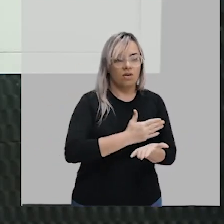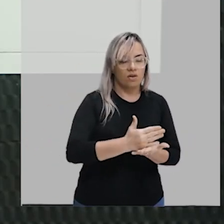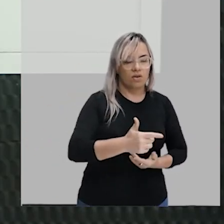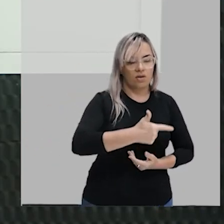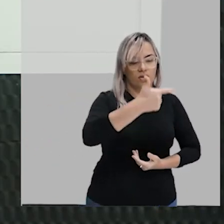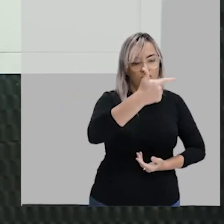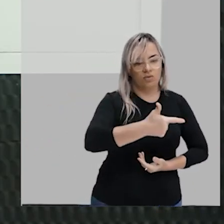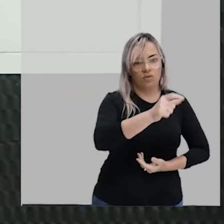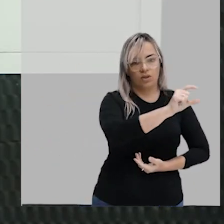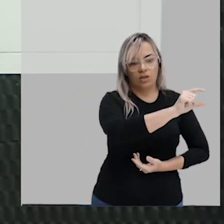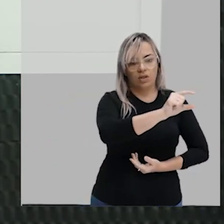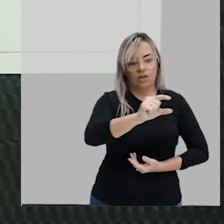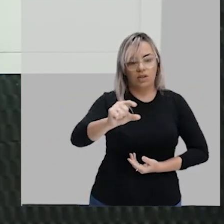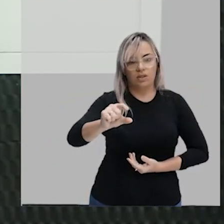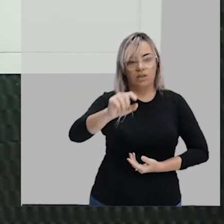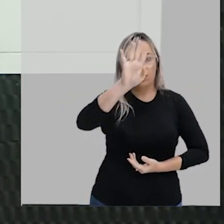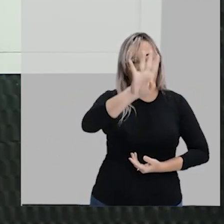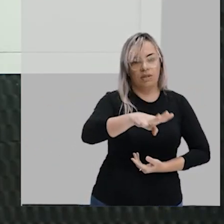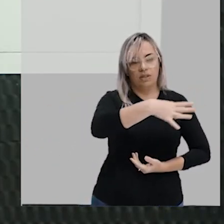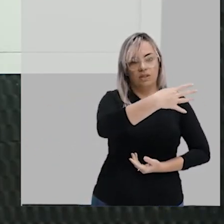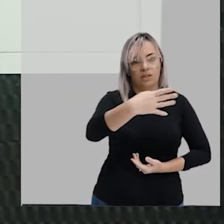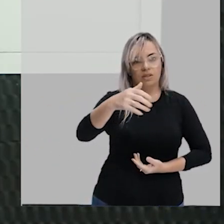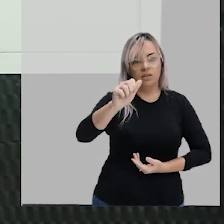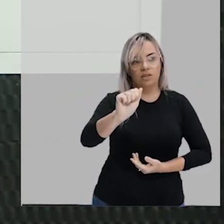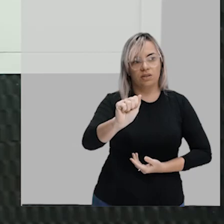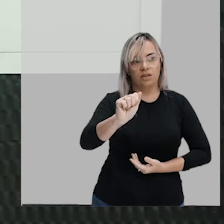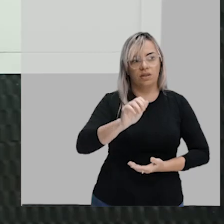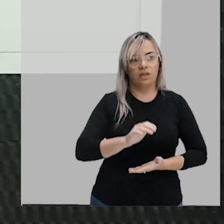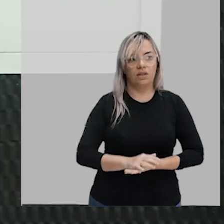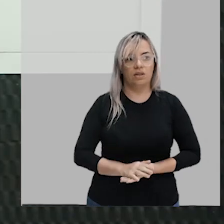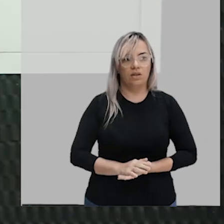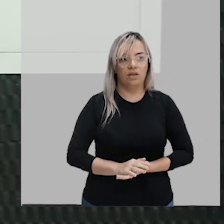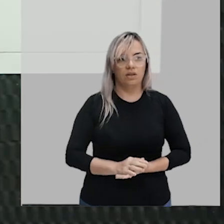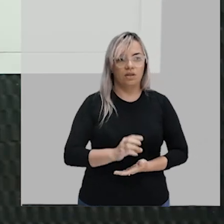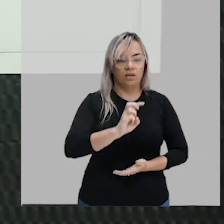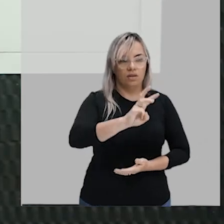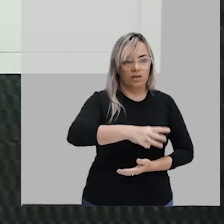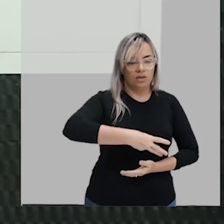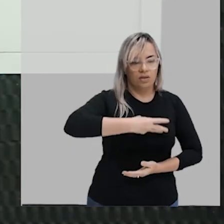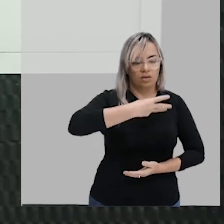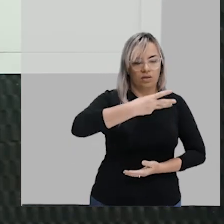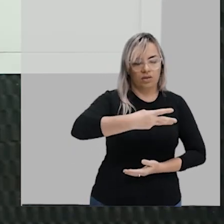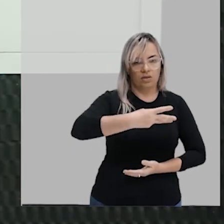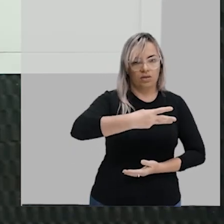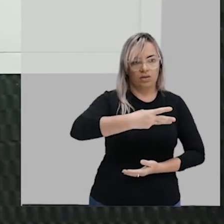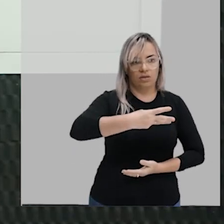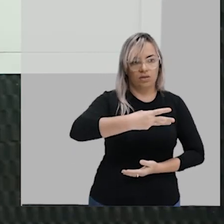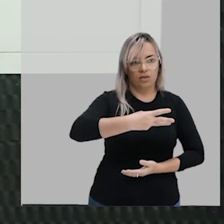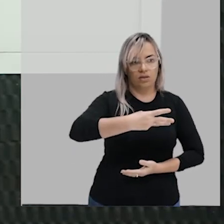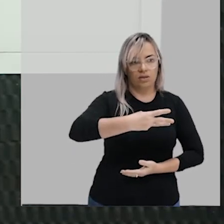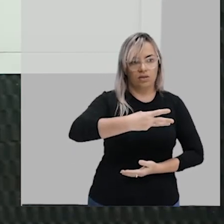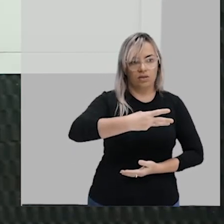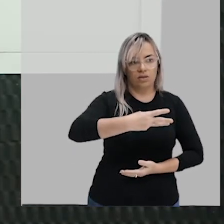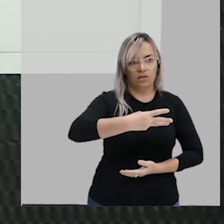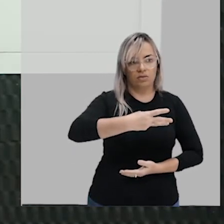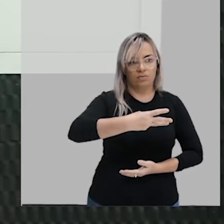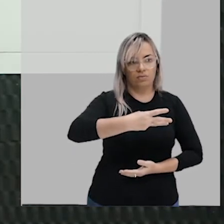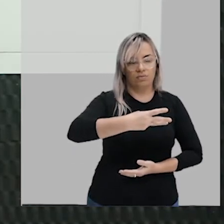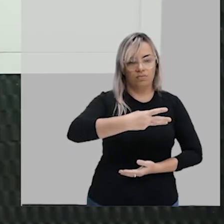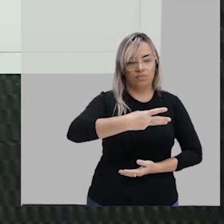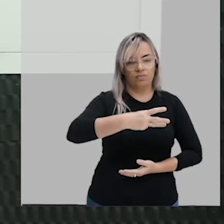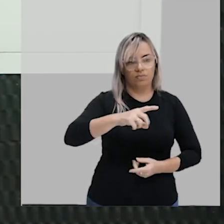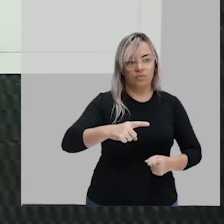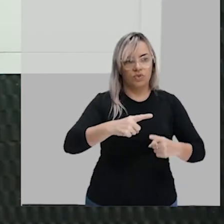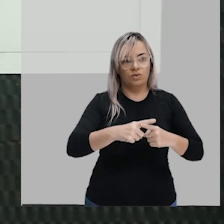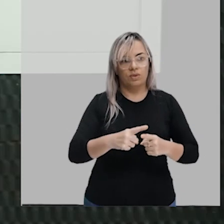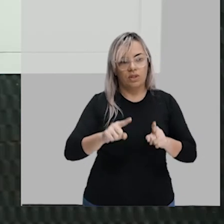linha da matriz A. Tá? Vou pegar o 3 multiplicado por menos 3,